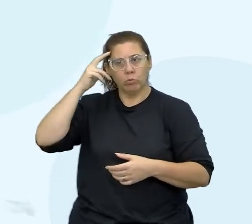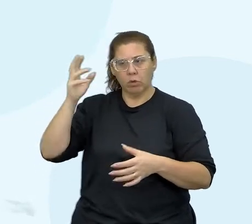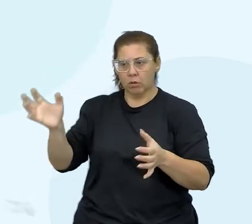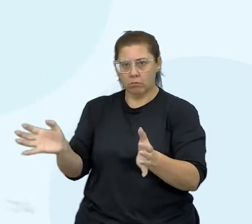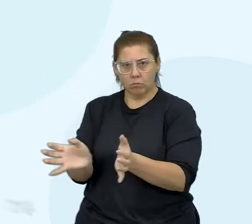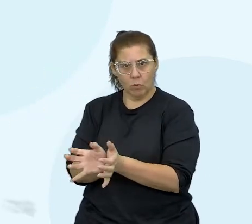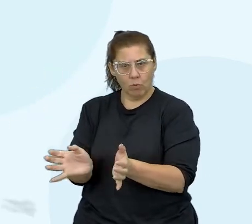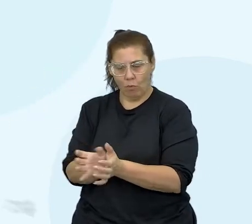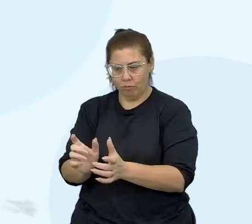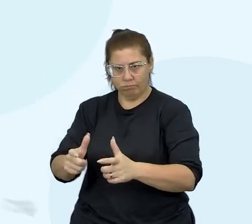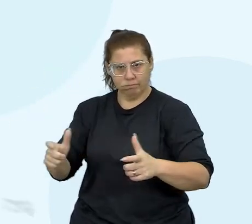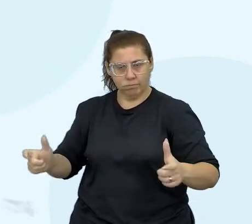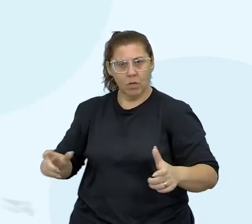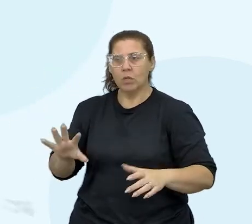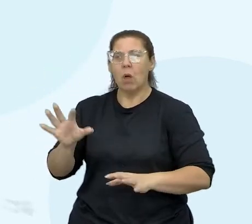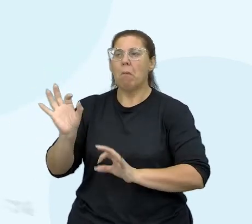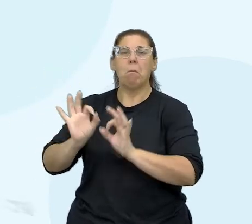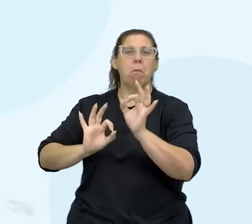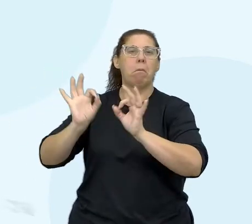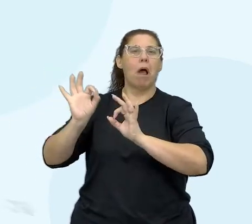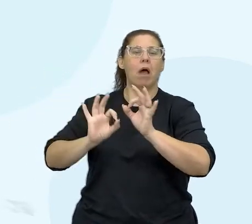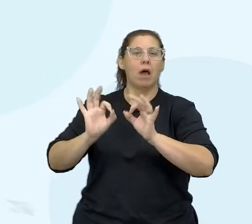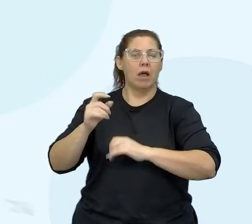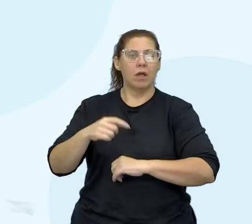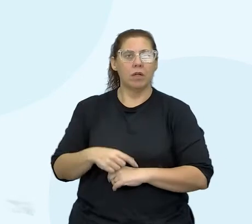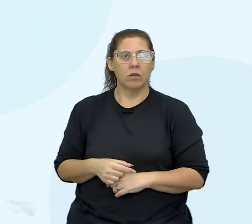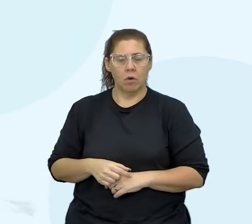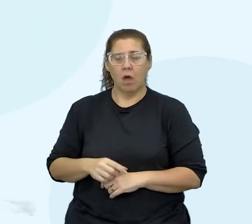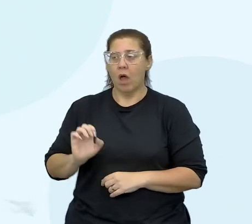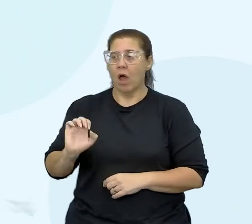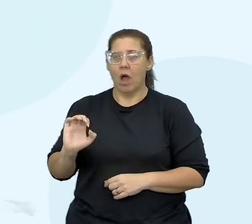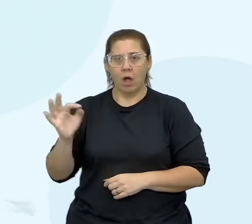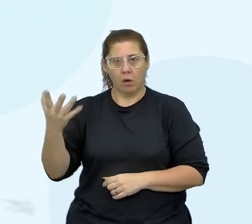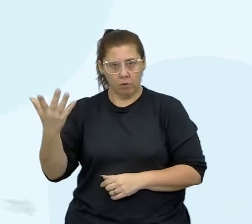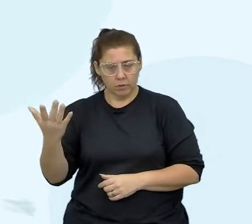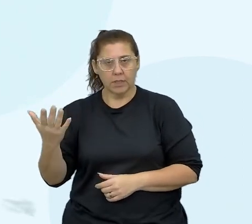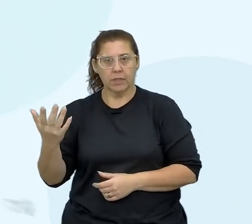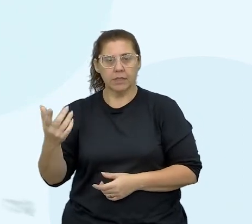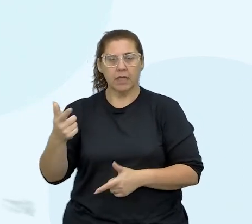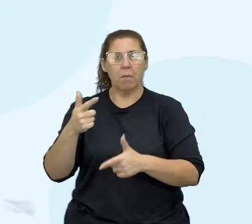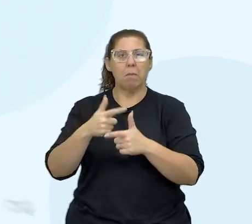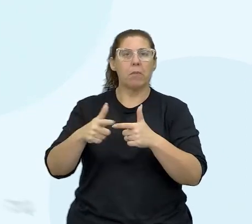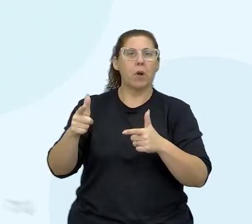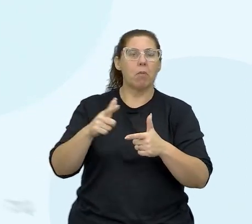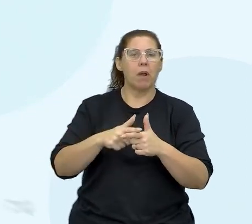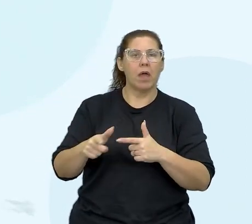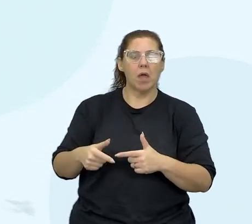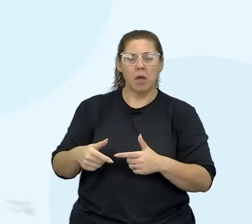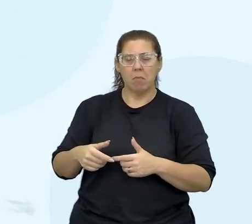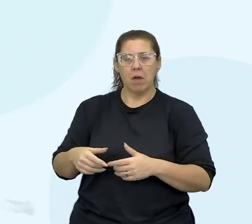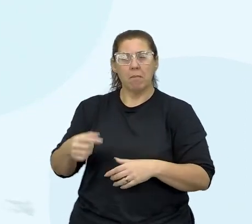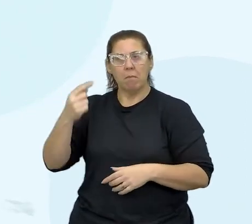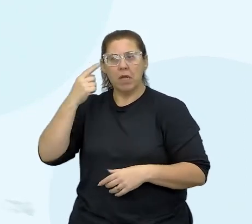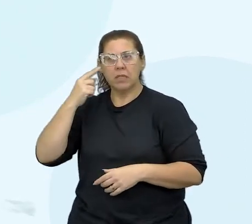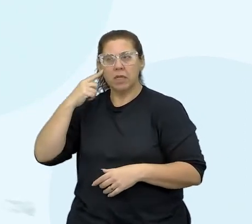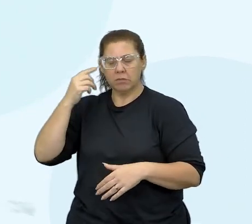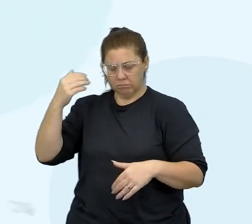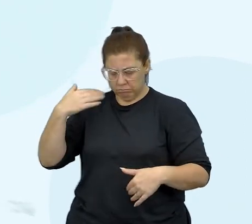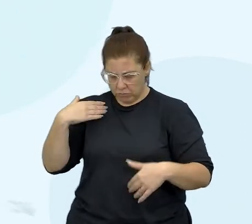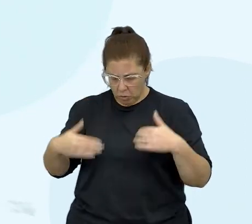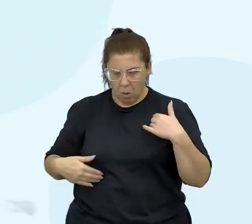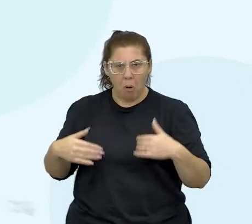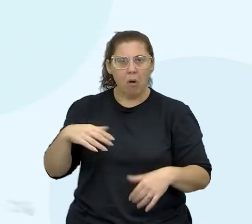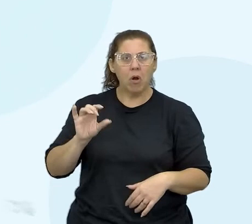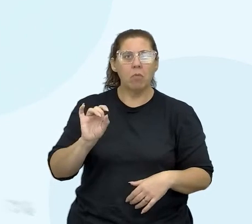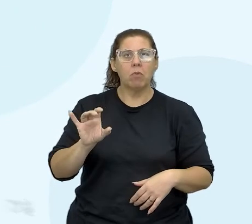não era um plano gerar esses problemas relacionados à aparência, gerar todo o mercado vinculado